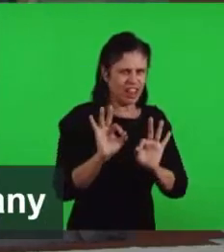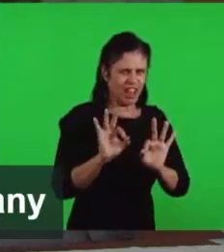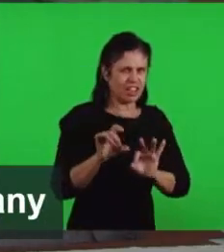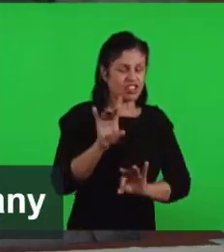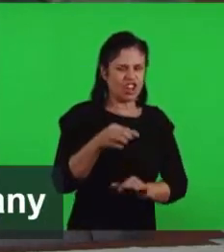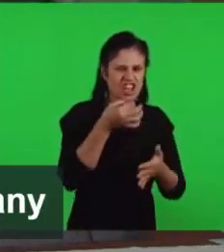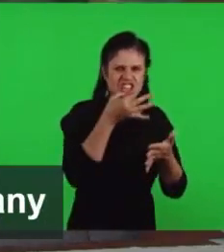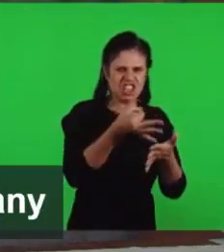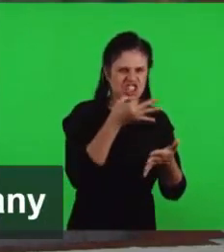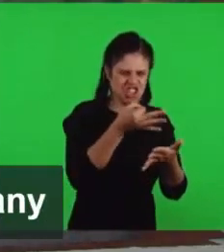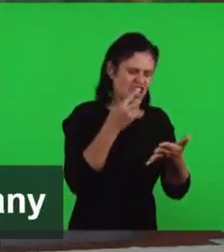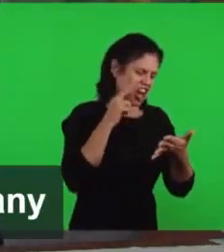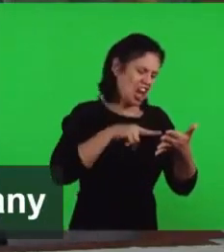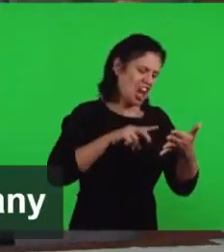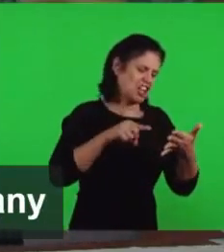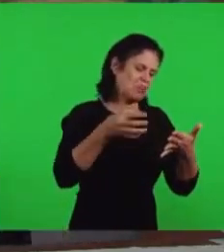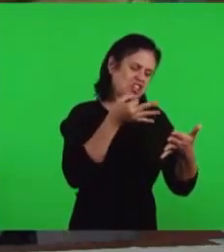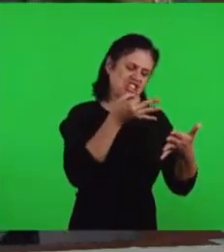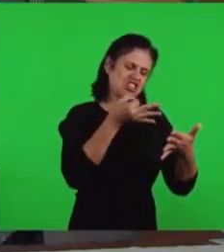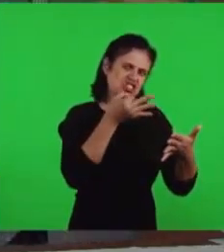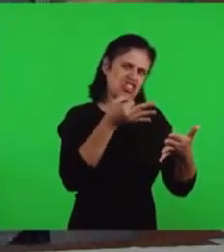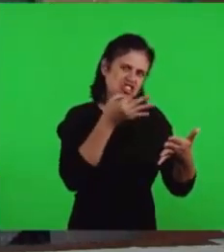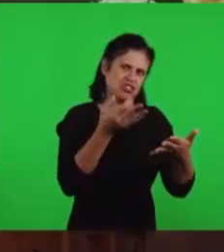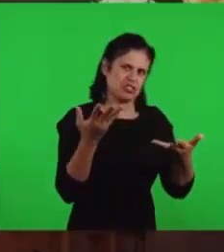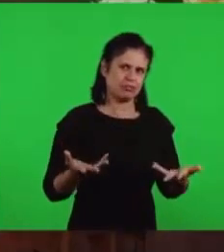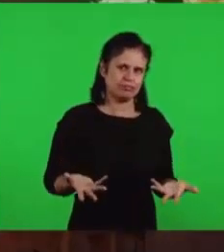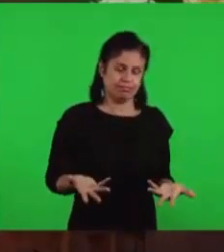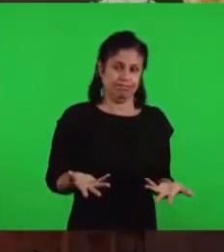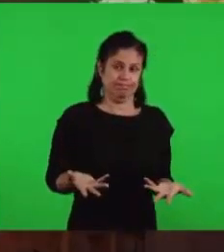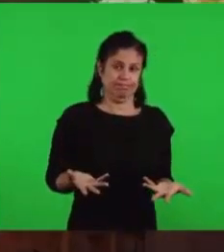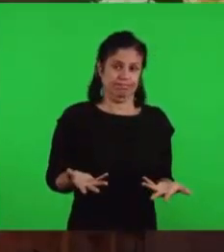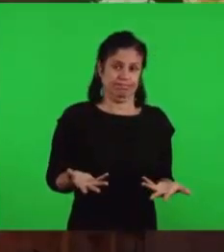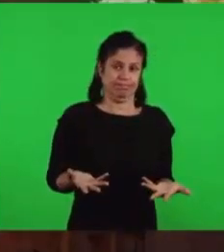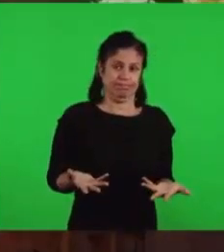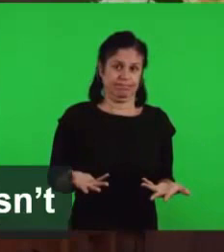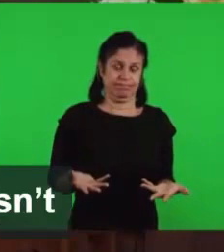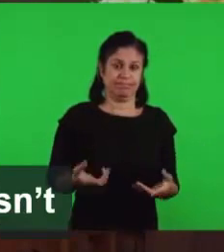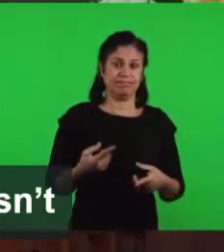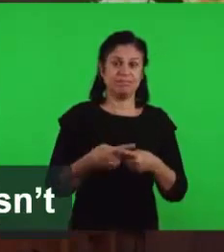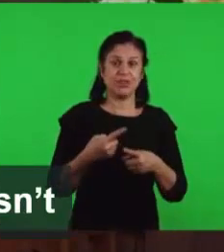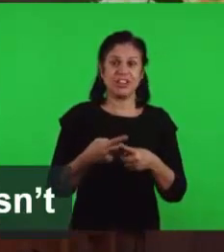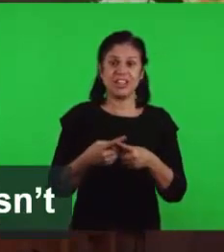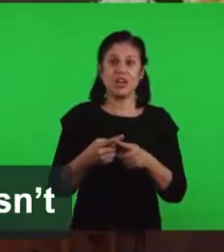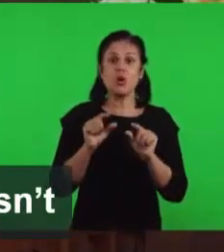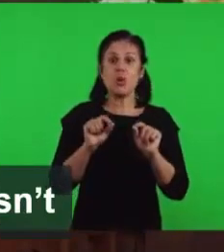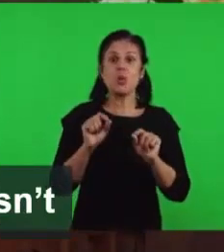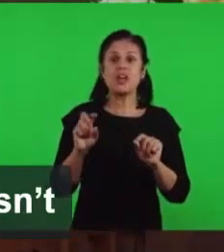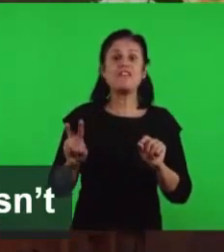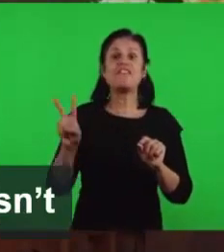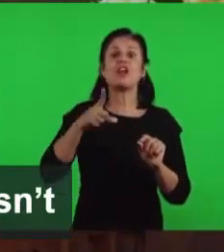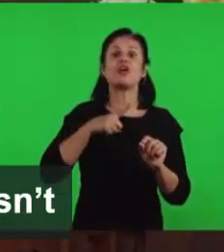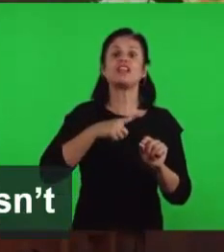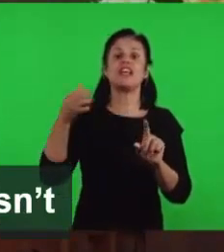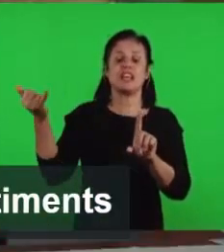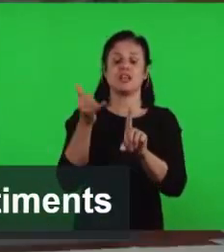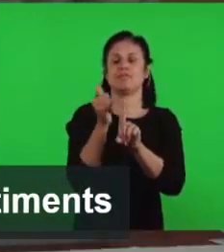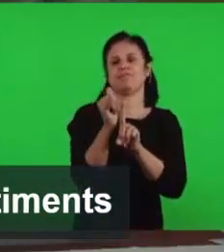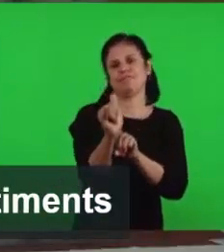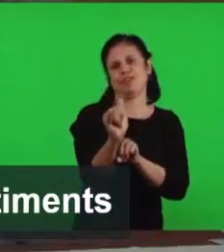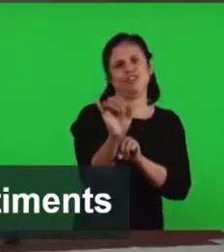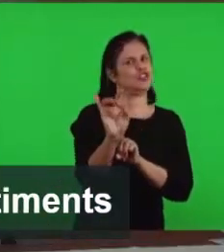estão dizendo uma coisa atrás da outra isso não tem valor Profético nenhum porque o Profético não obedece a sequências lógicas